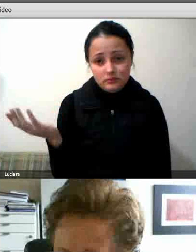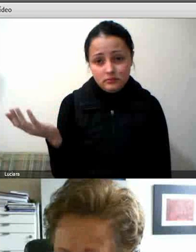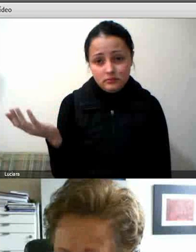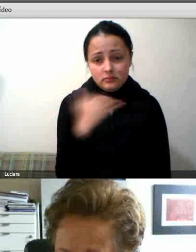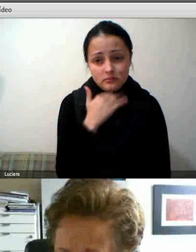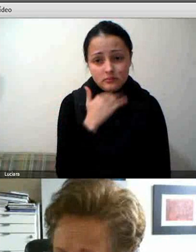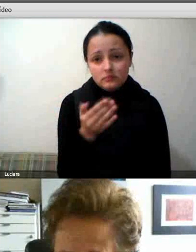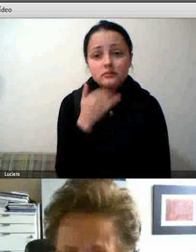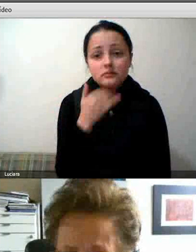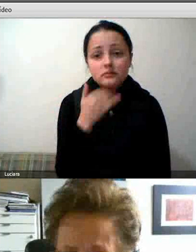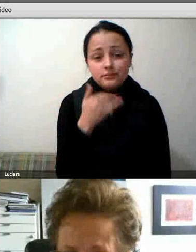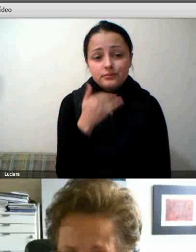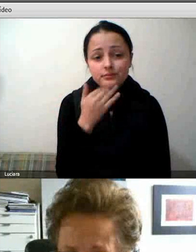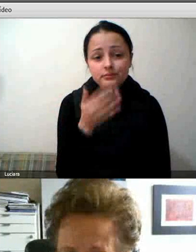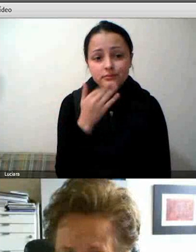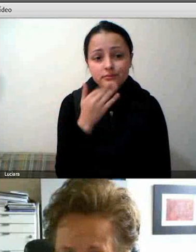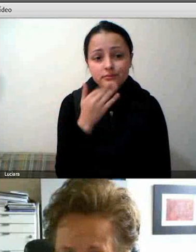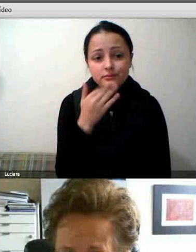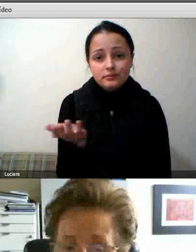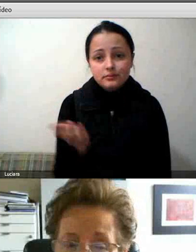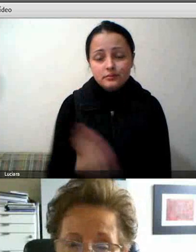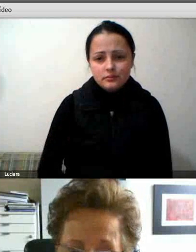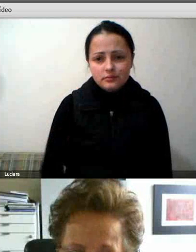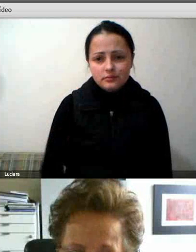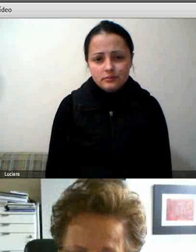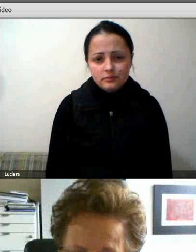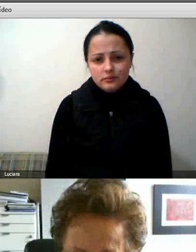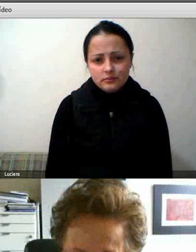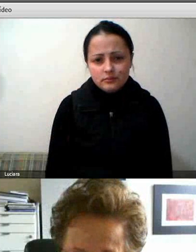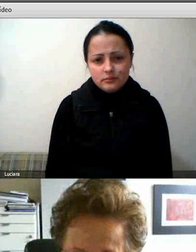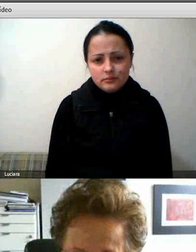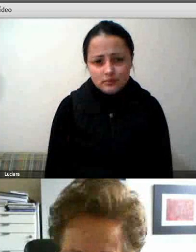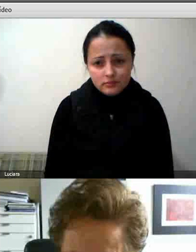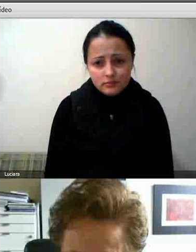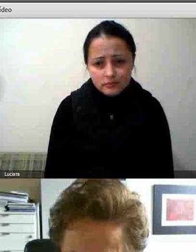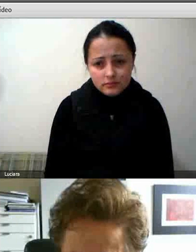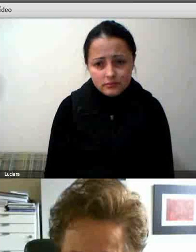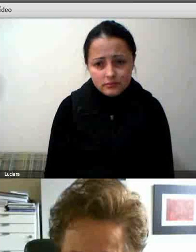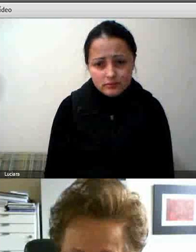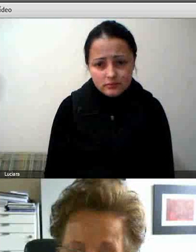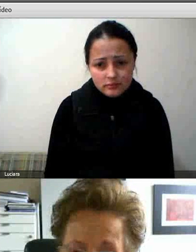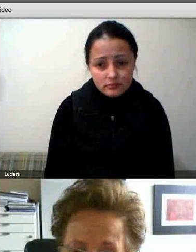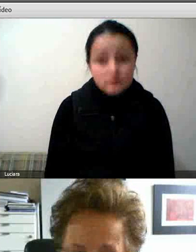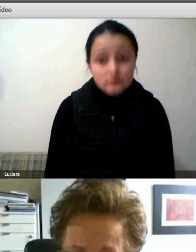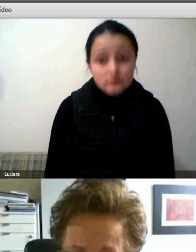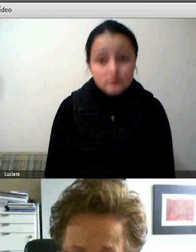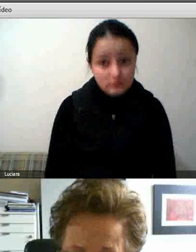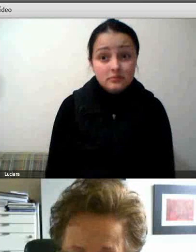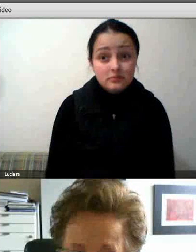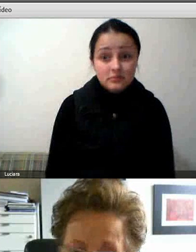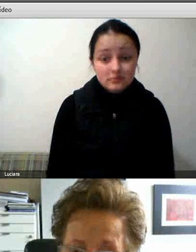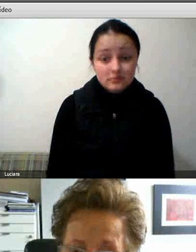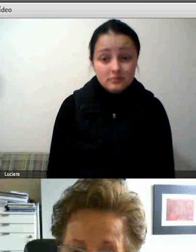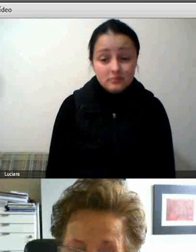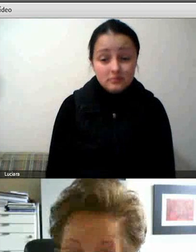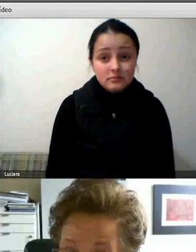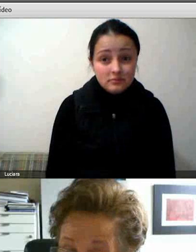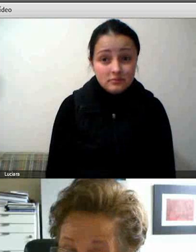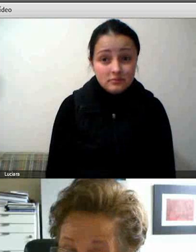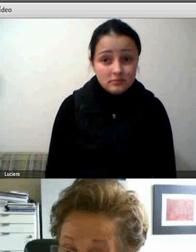médio e superior. Mas o nosso PCN é para o currículo, é